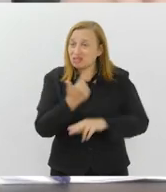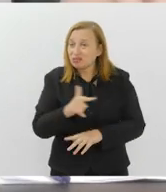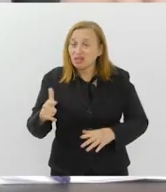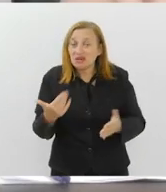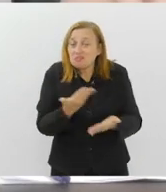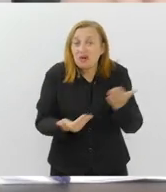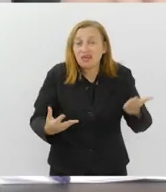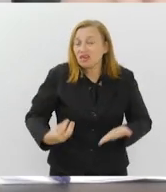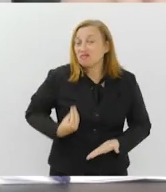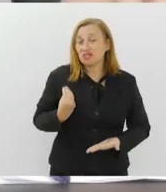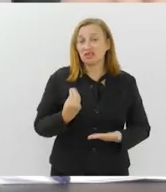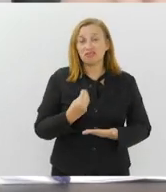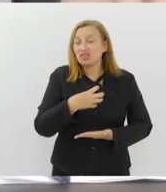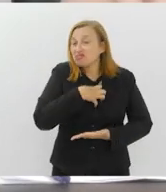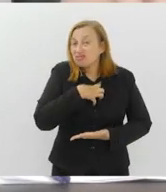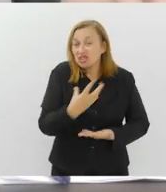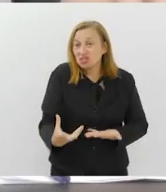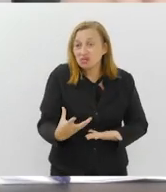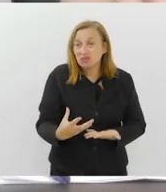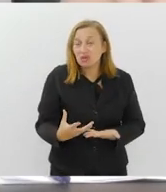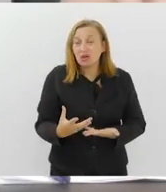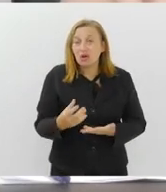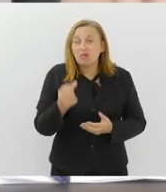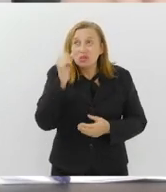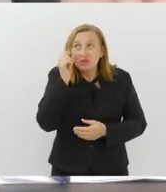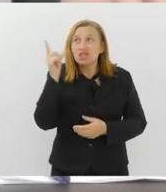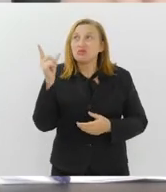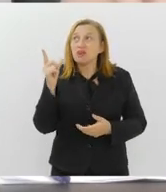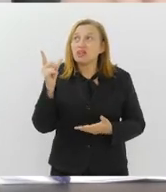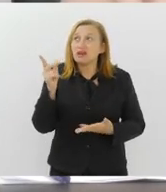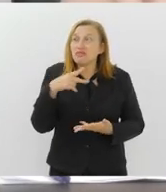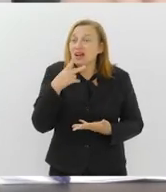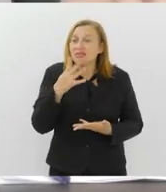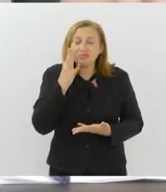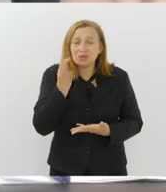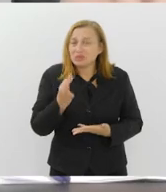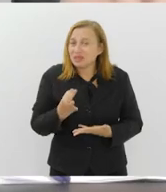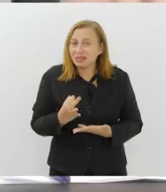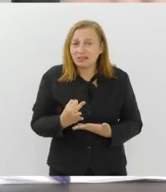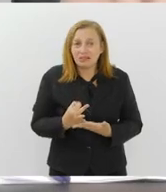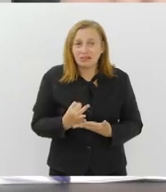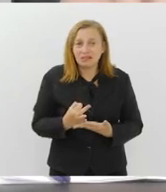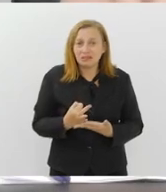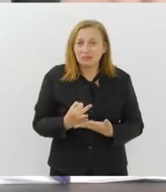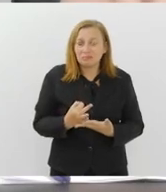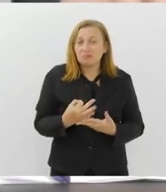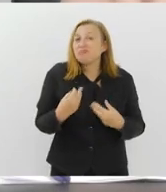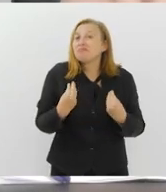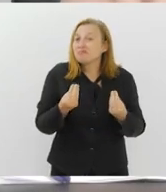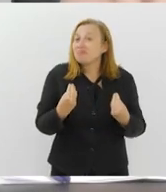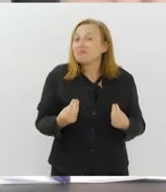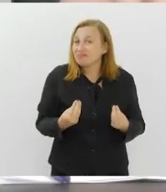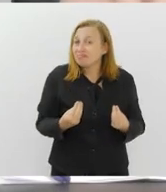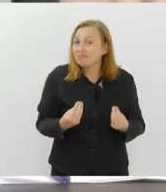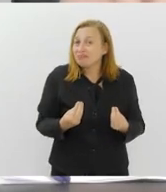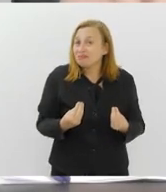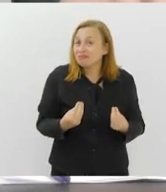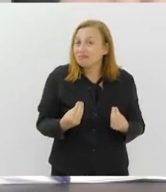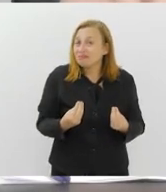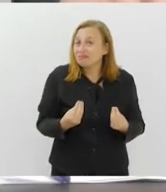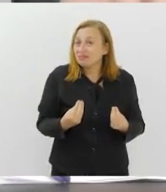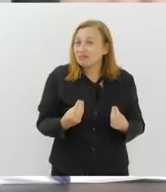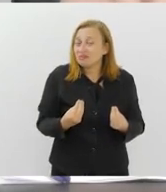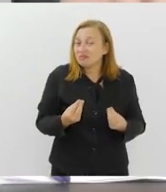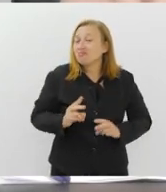vida. Alguém que acorda e diz assim, eu já não sei mais, para quê? Para que eu